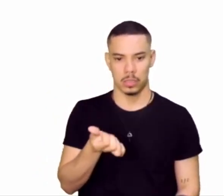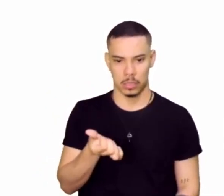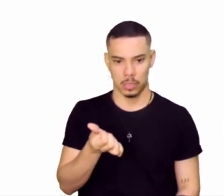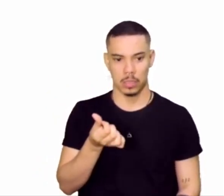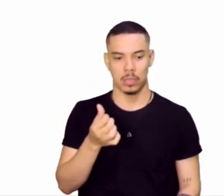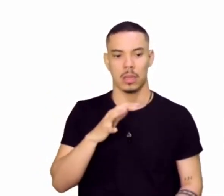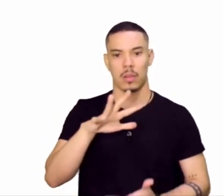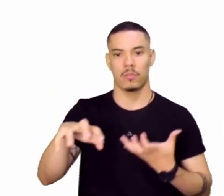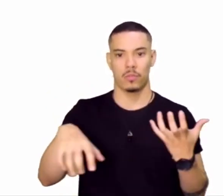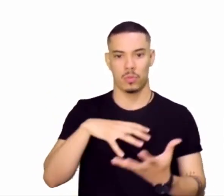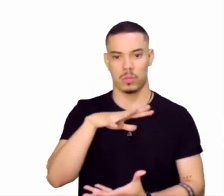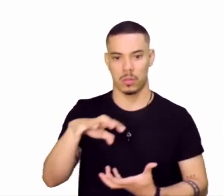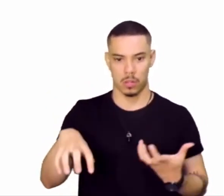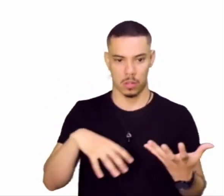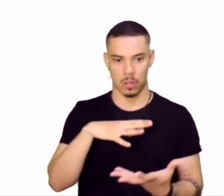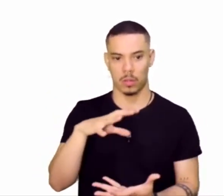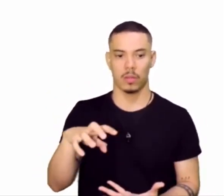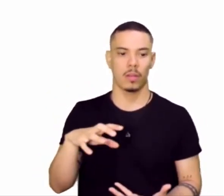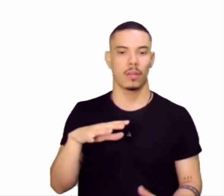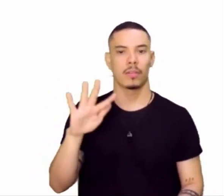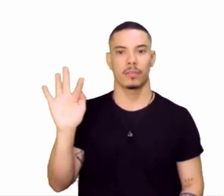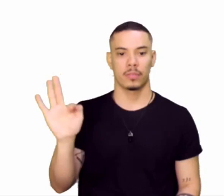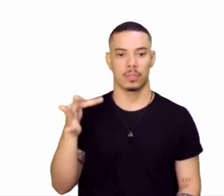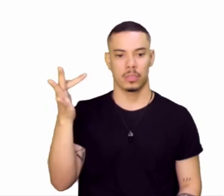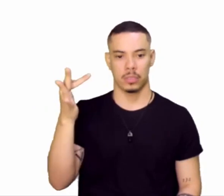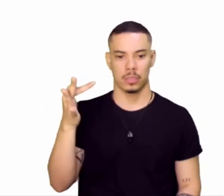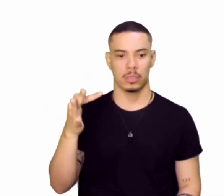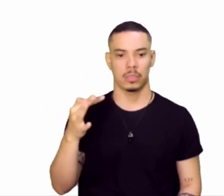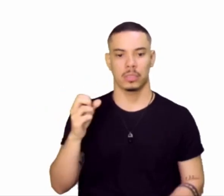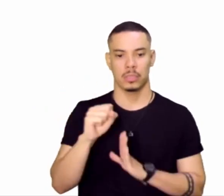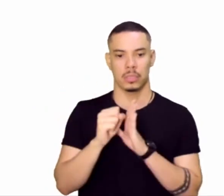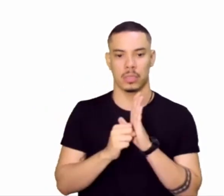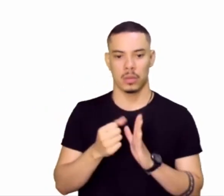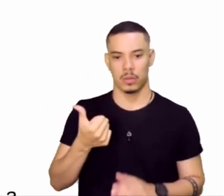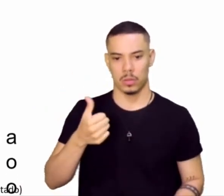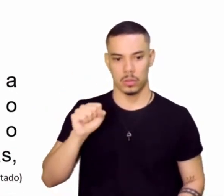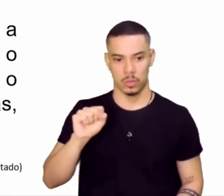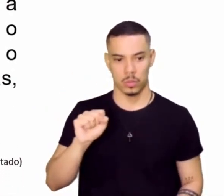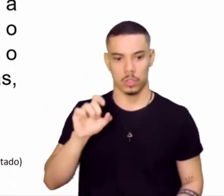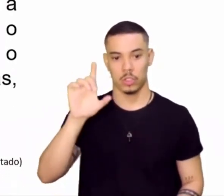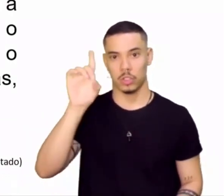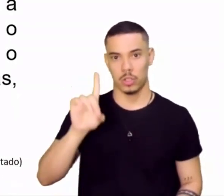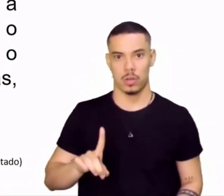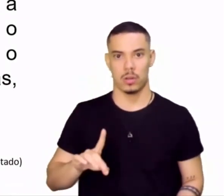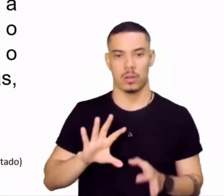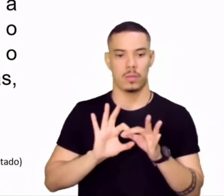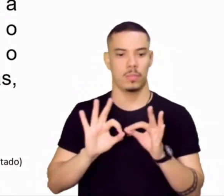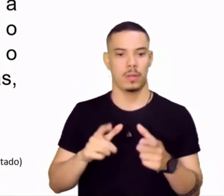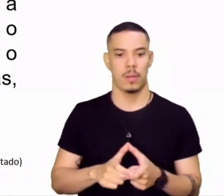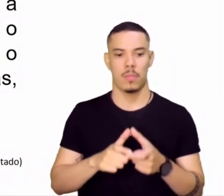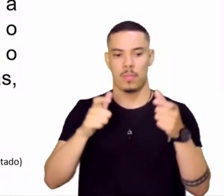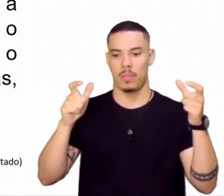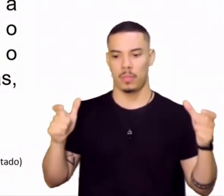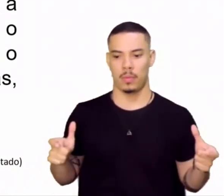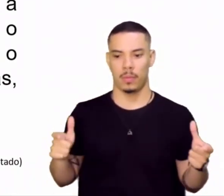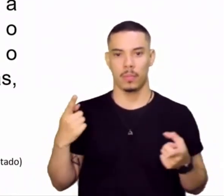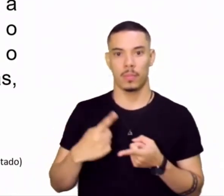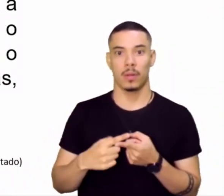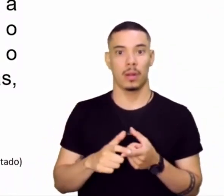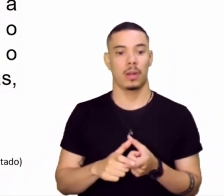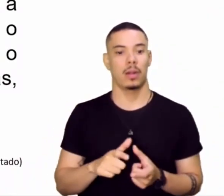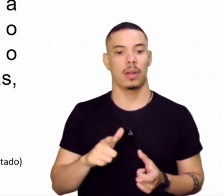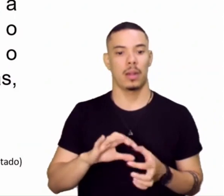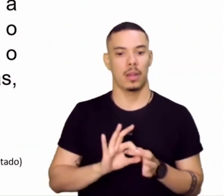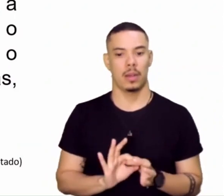XVIII, o direito à liberdade ampliou-se. Olha só, gente. Vamos ver. A liberdade de pensamento,